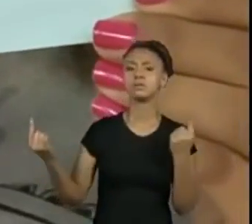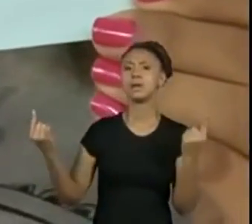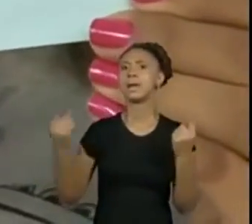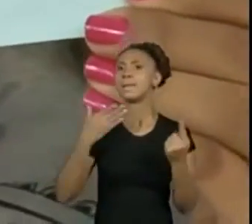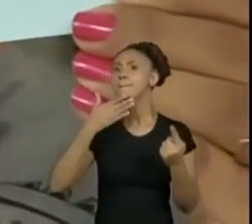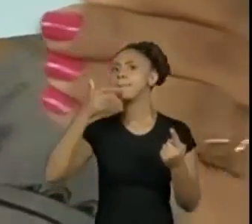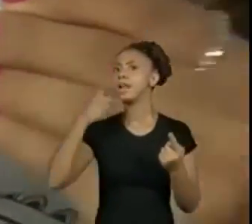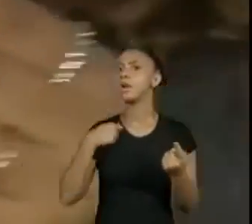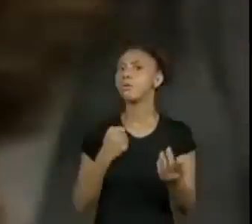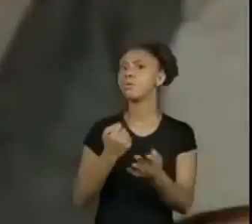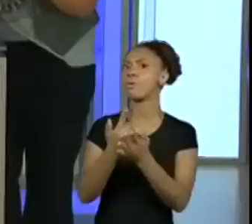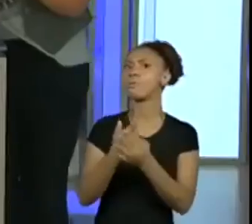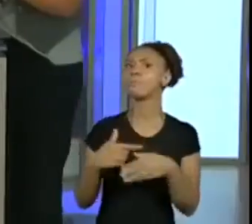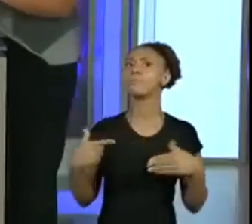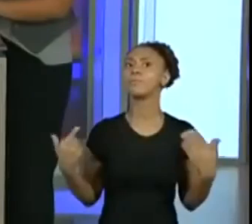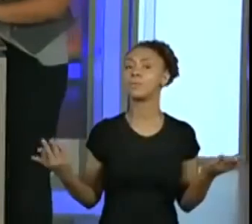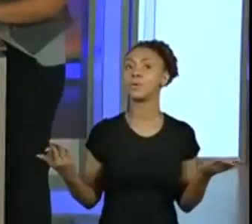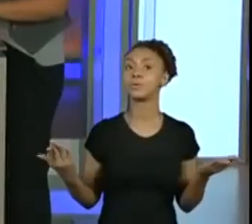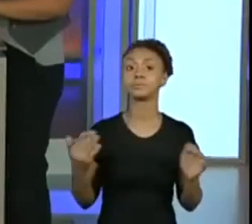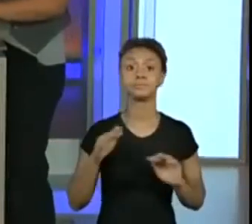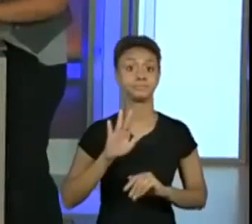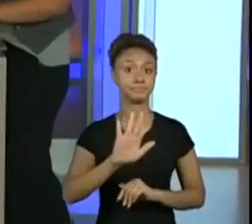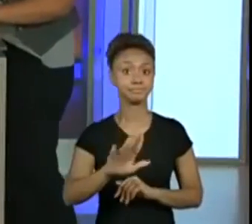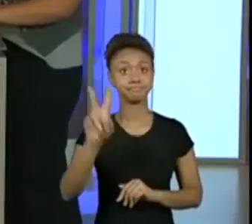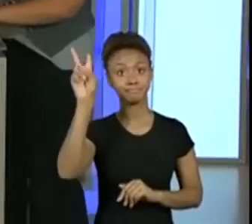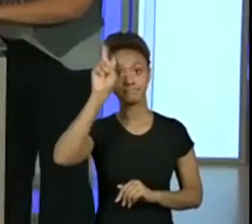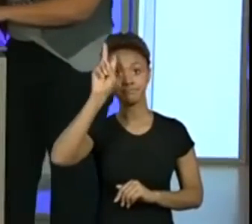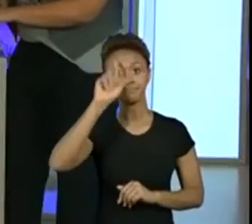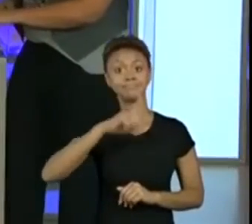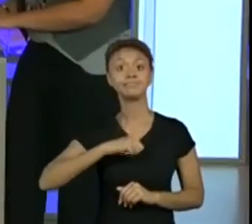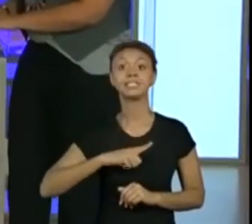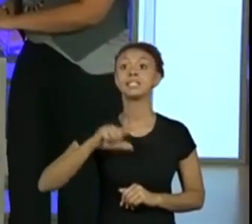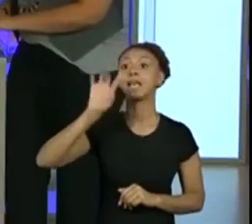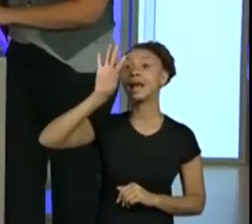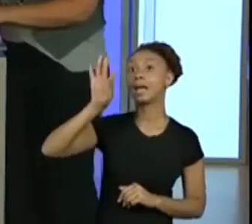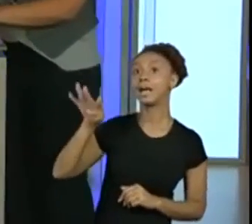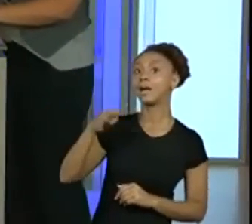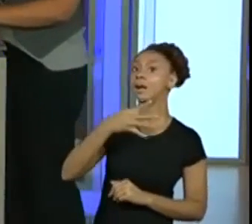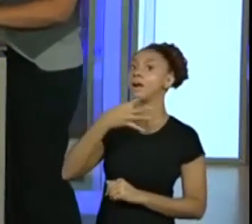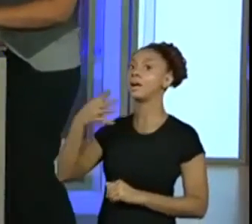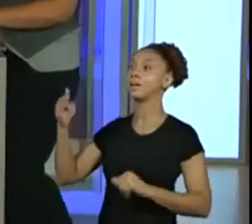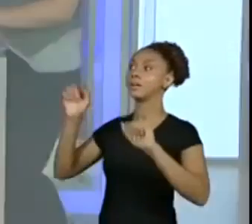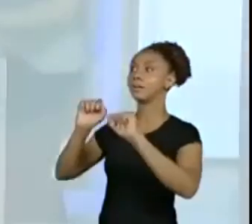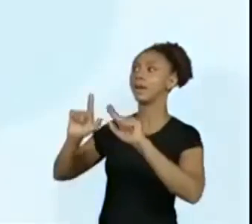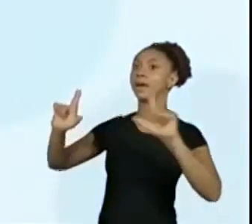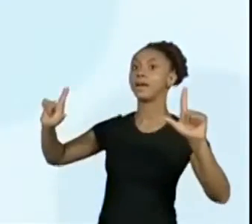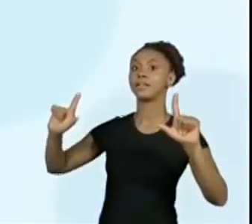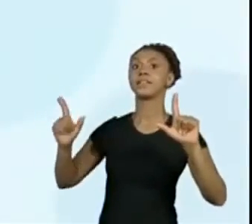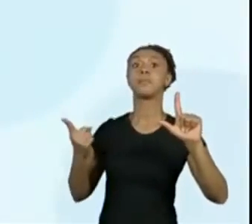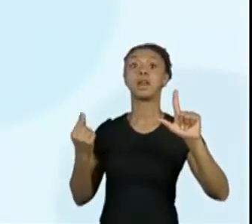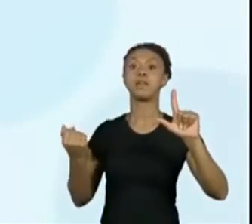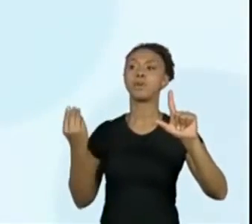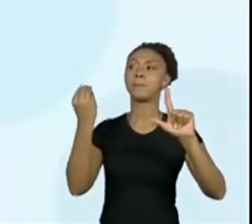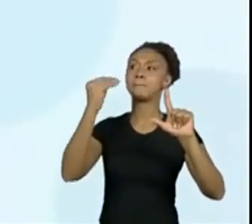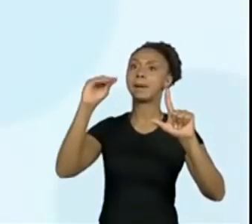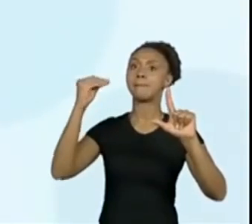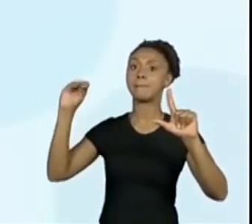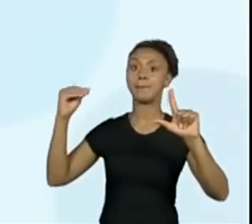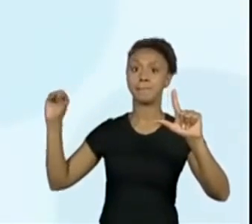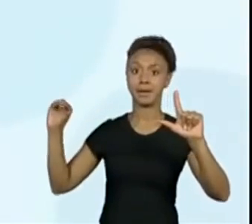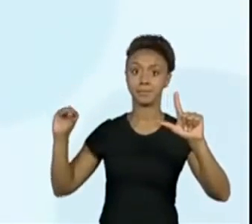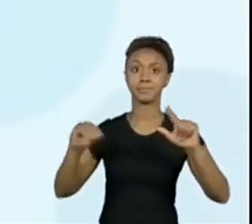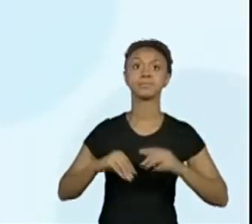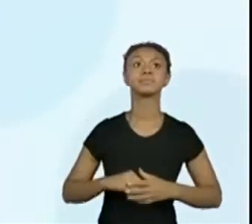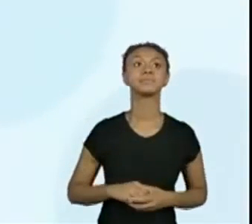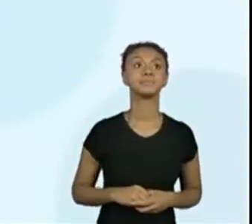hein, pessoal? Lembrando que nós temos aqui a nossa tabela e nós vamos anotar esses valores. Então, vamos anotar aí. Então, o primeiro